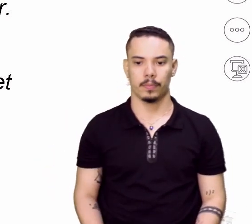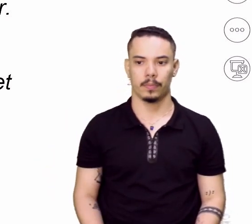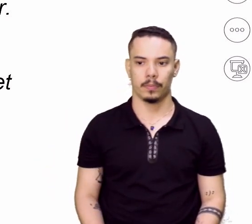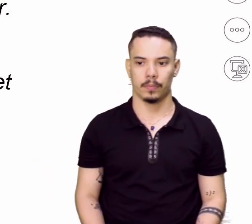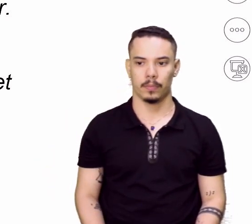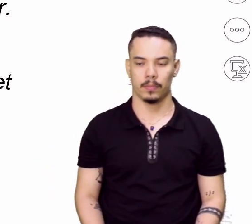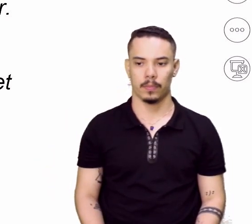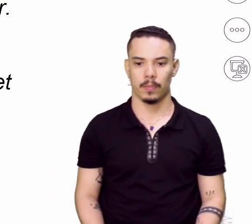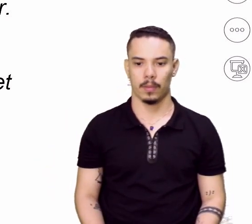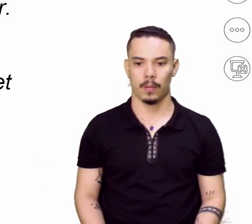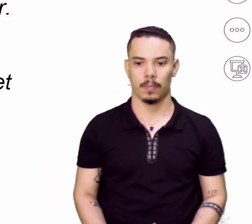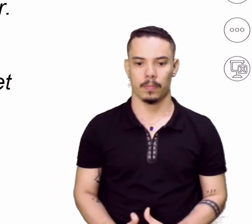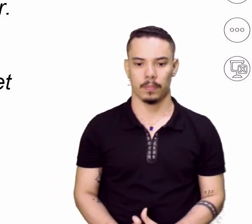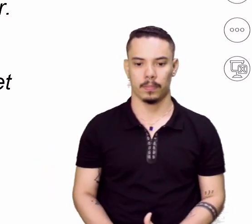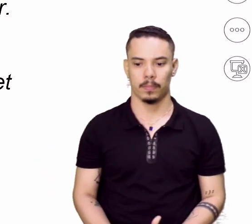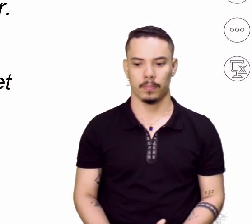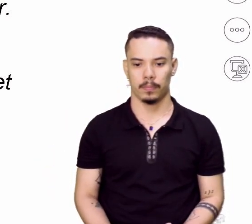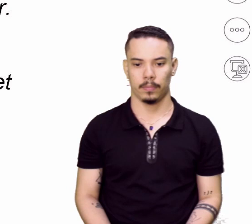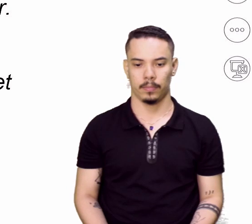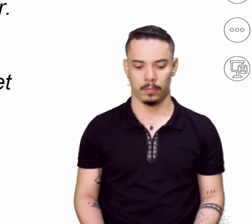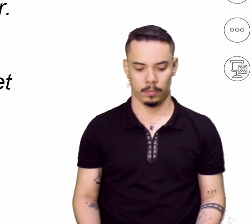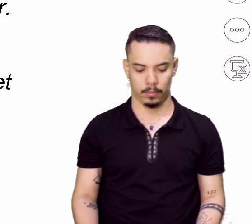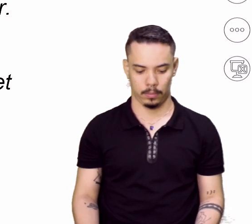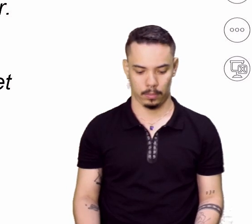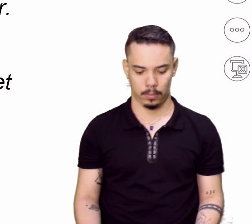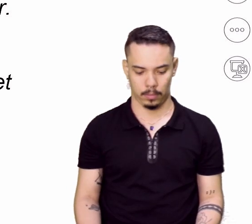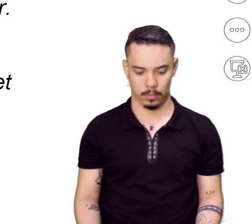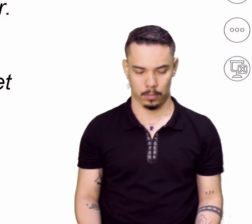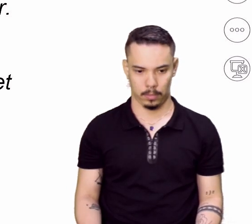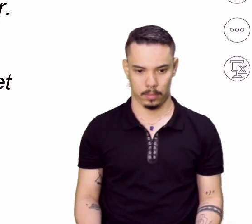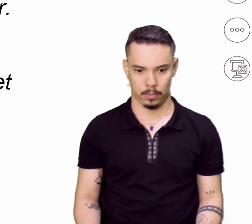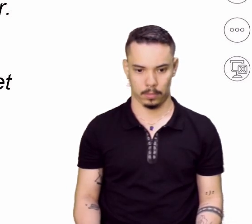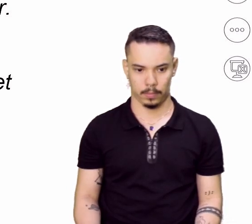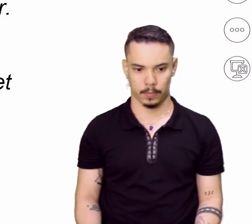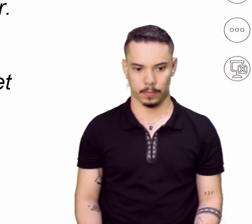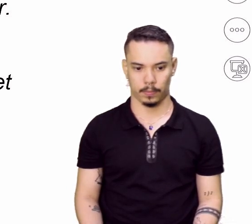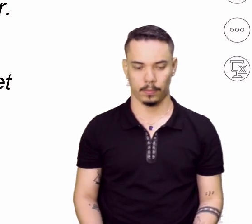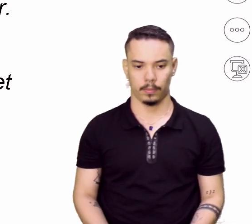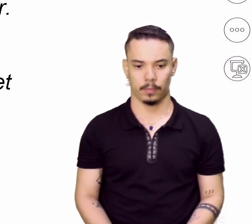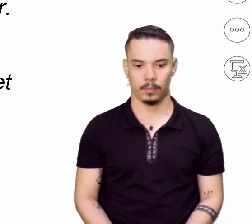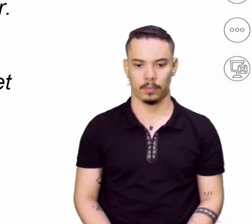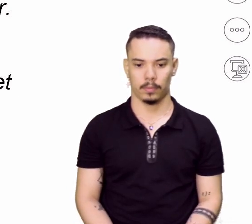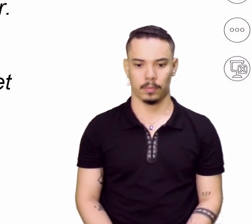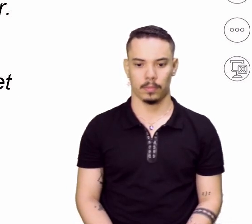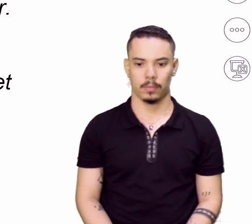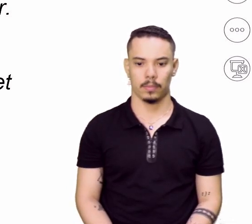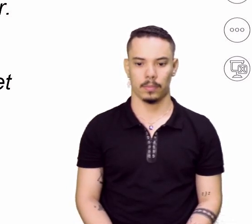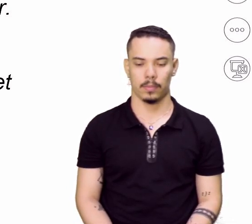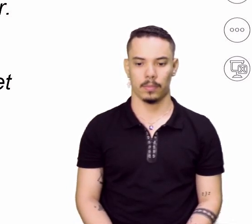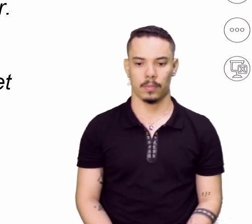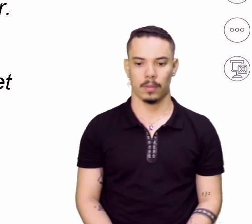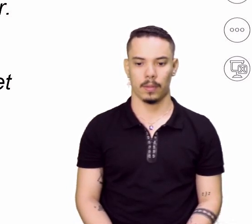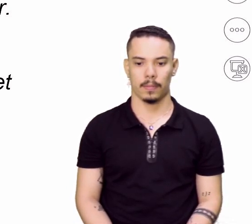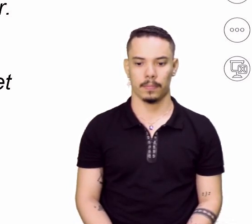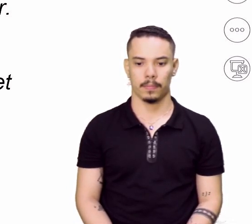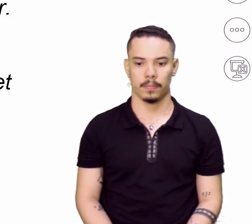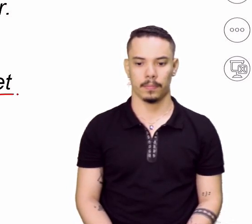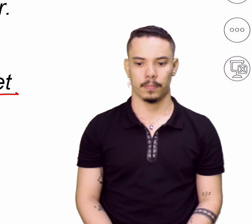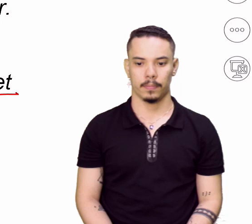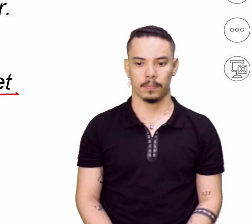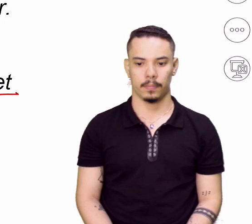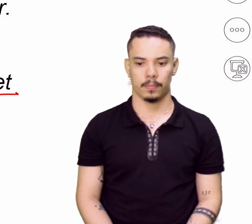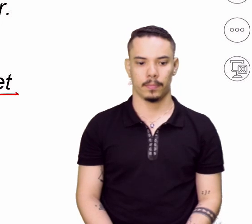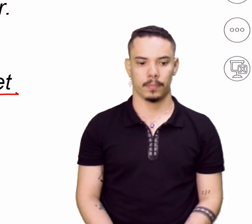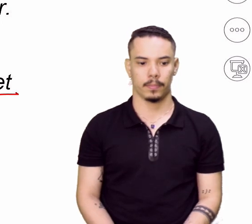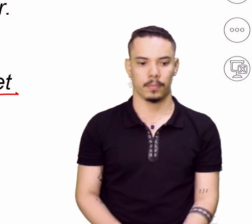quem. Já que Smith was one of the men that or who